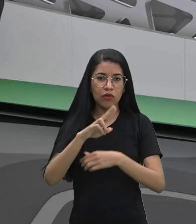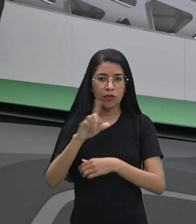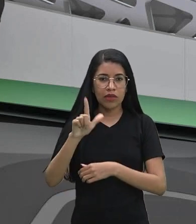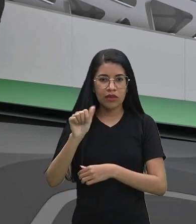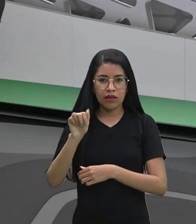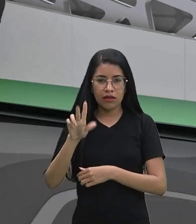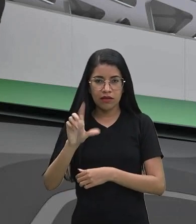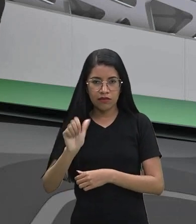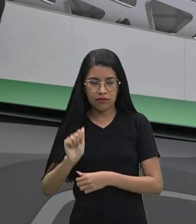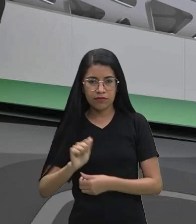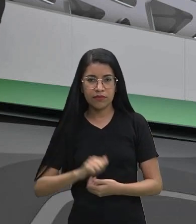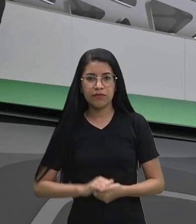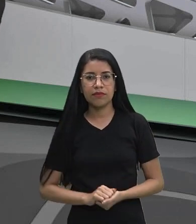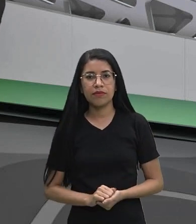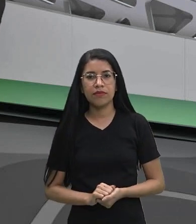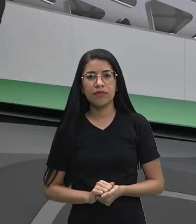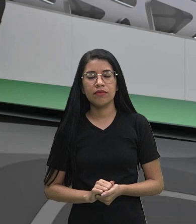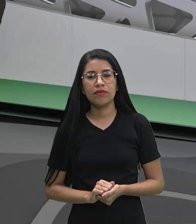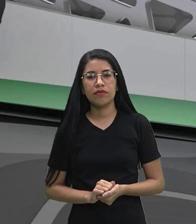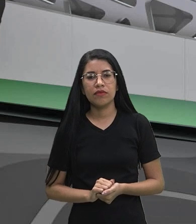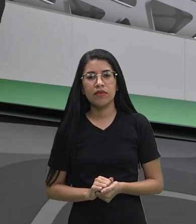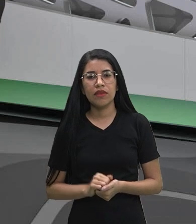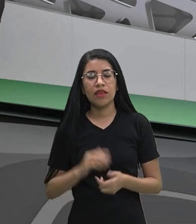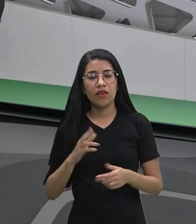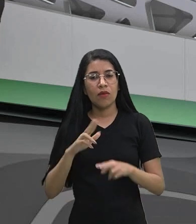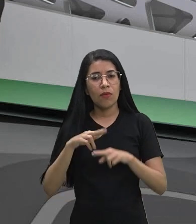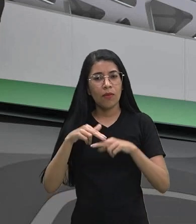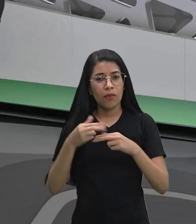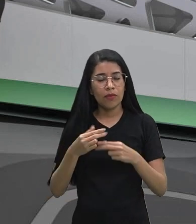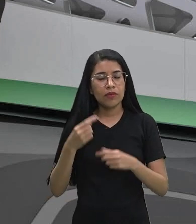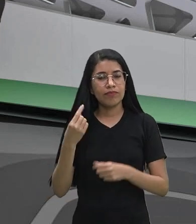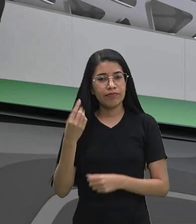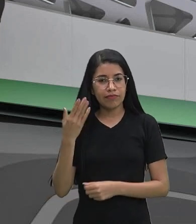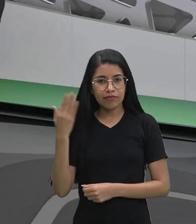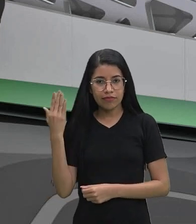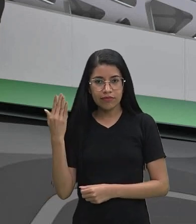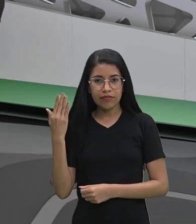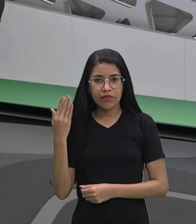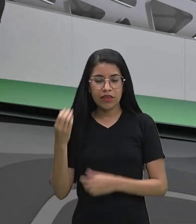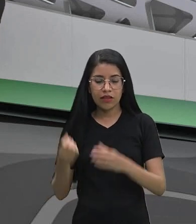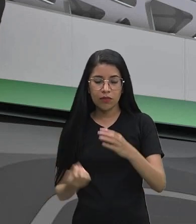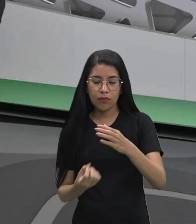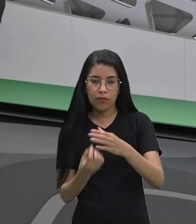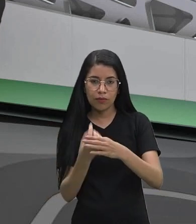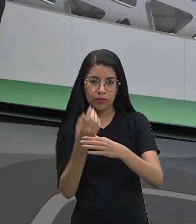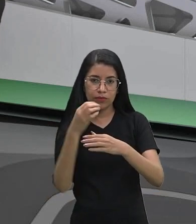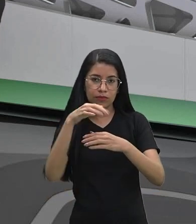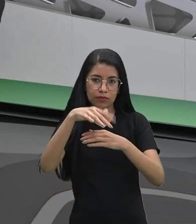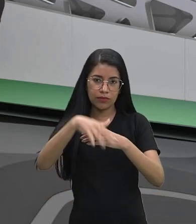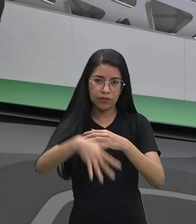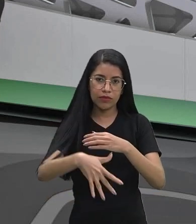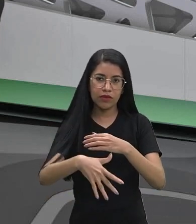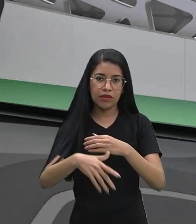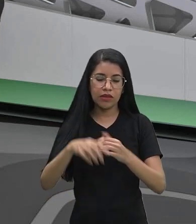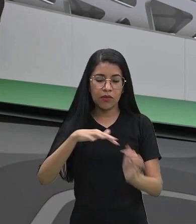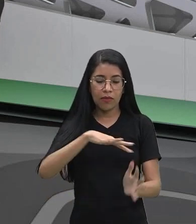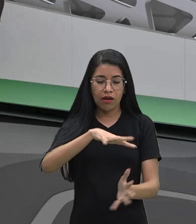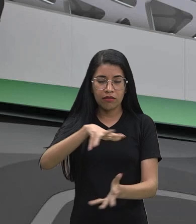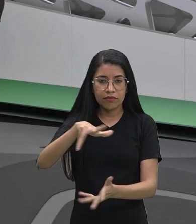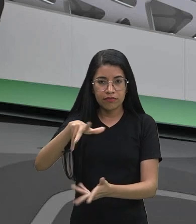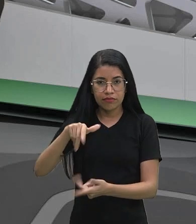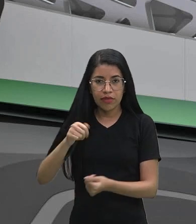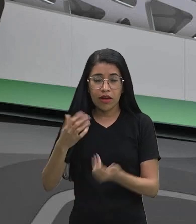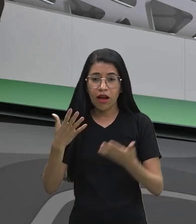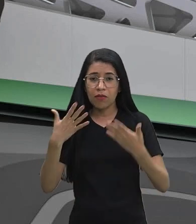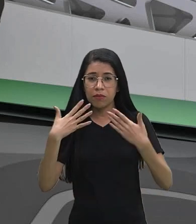tá? Então, por causa dessa instabilidade da saída do magma, então a Terra era muito